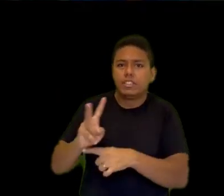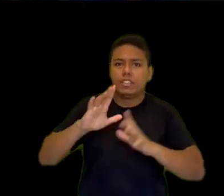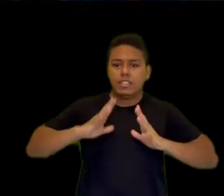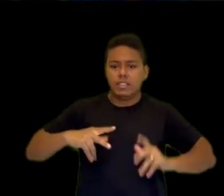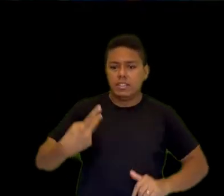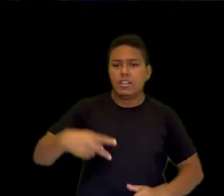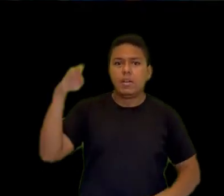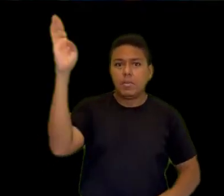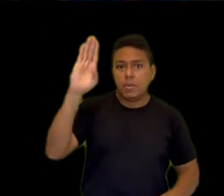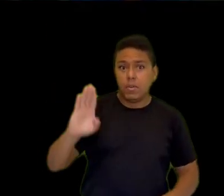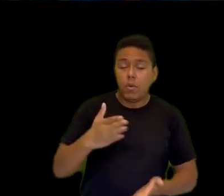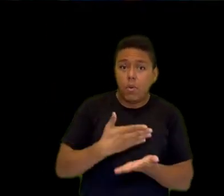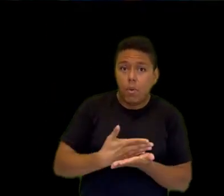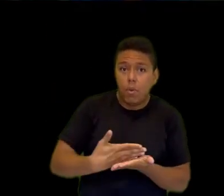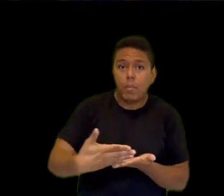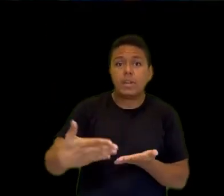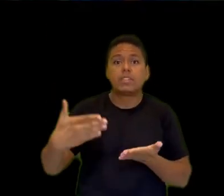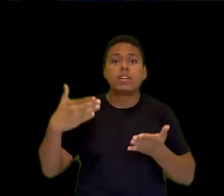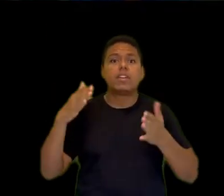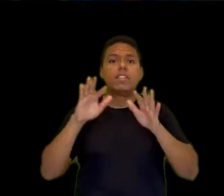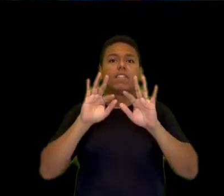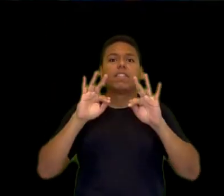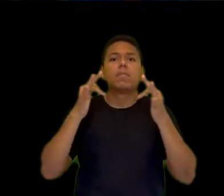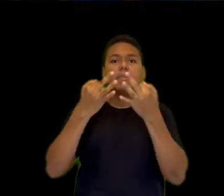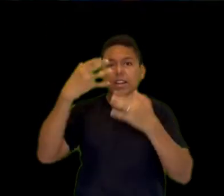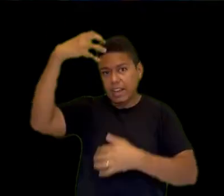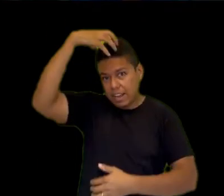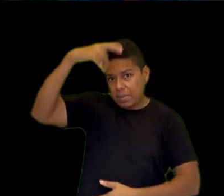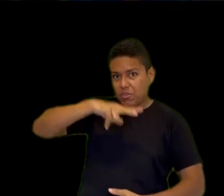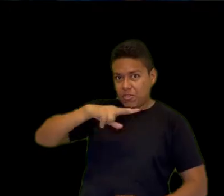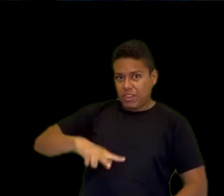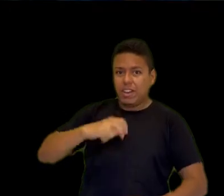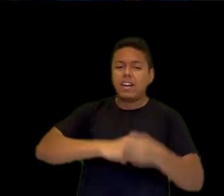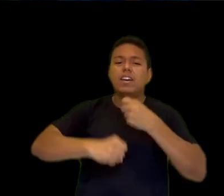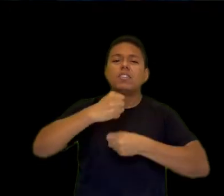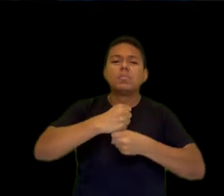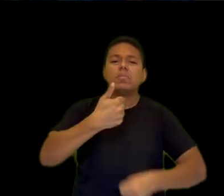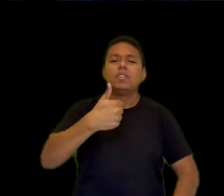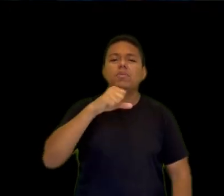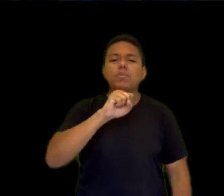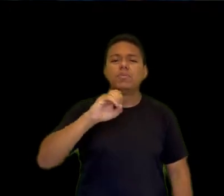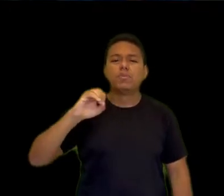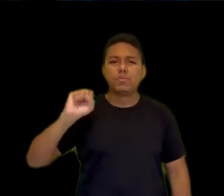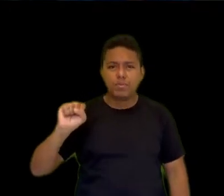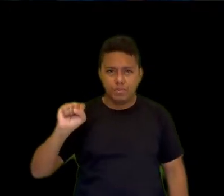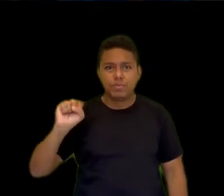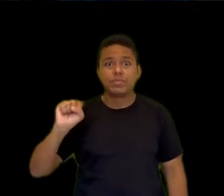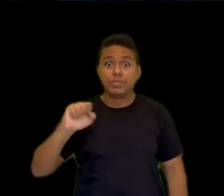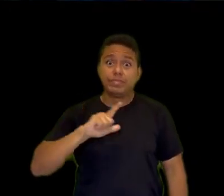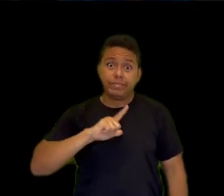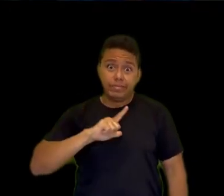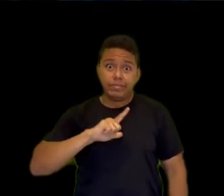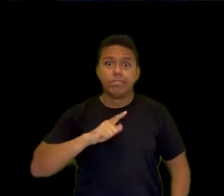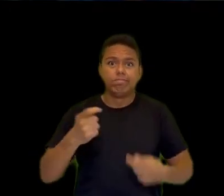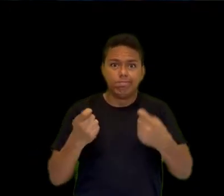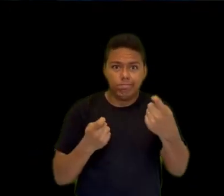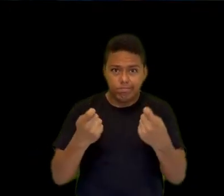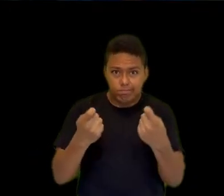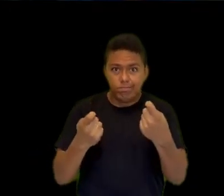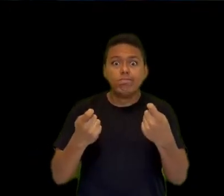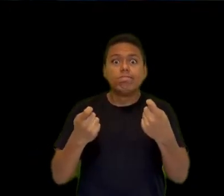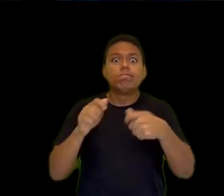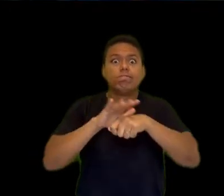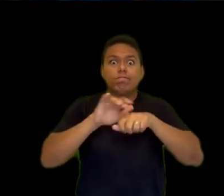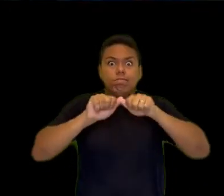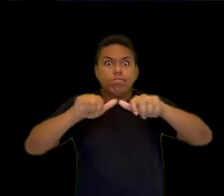1808, controle sanitário necessário para evitar a epidemia e promover a aceitação dos produtos brasileiros no mercado